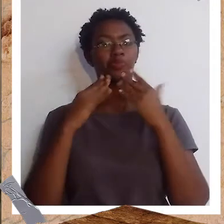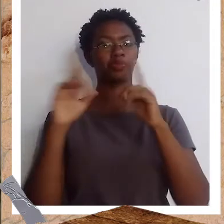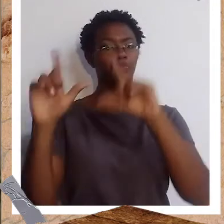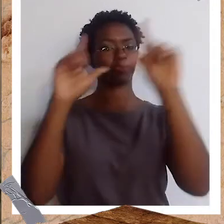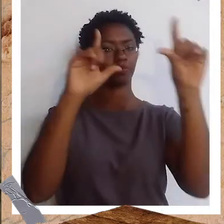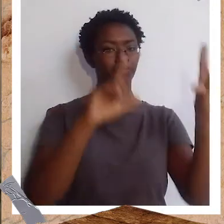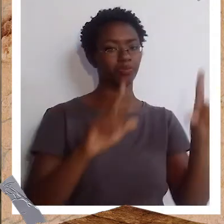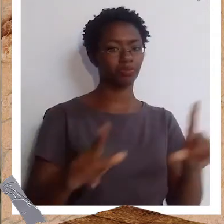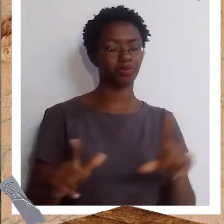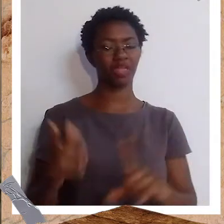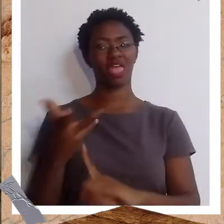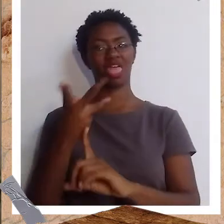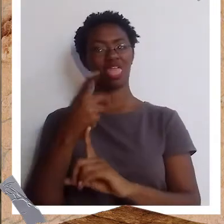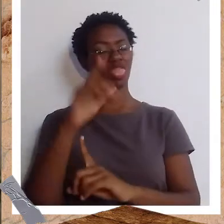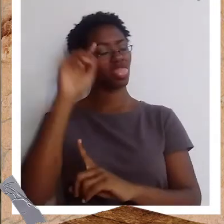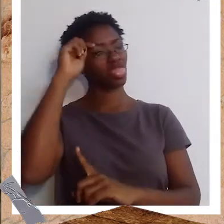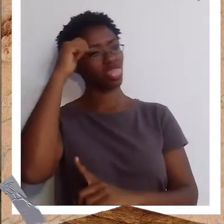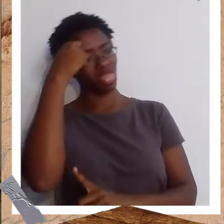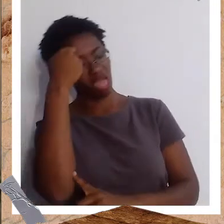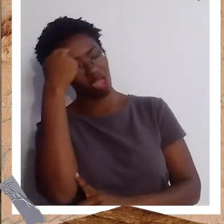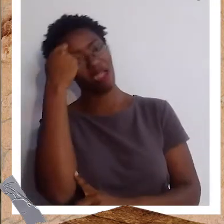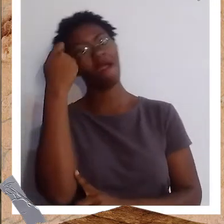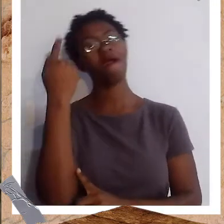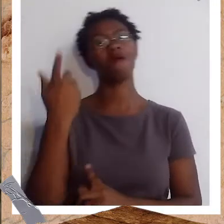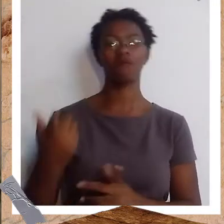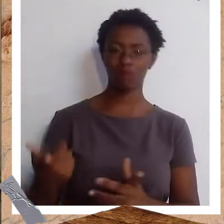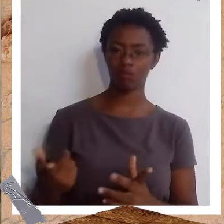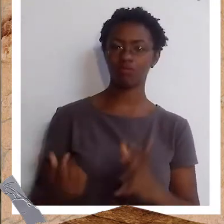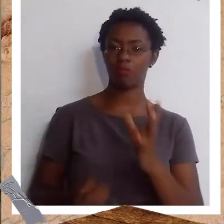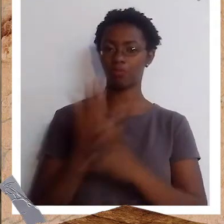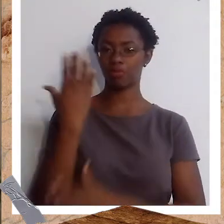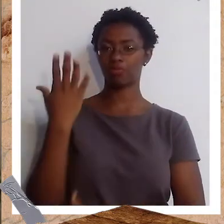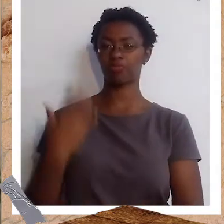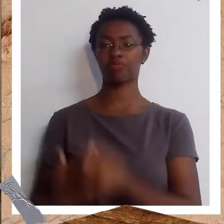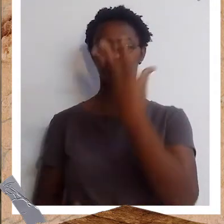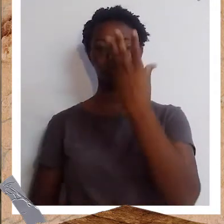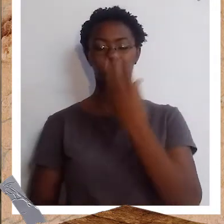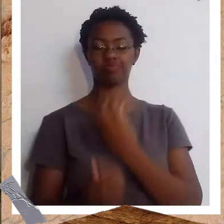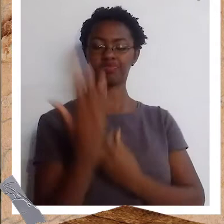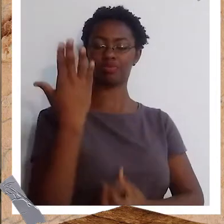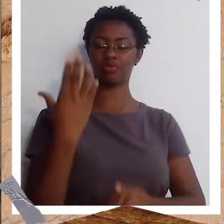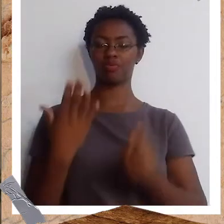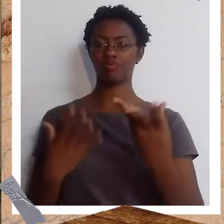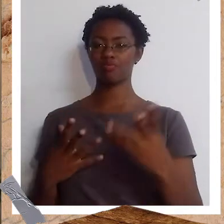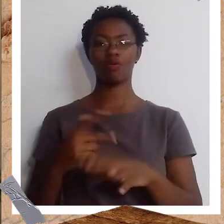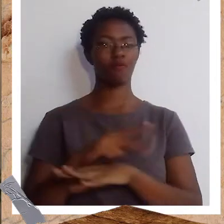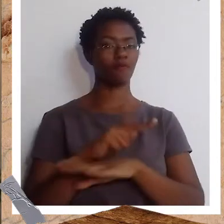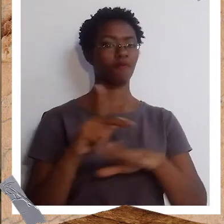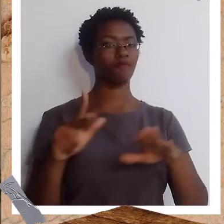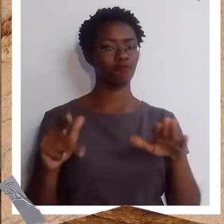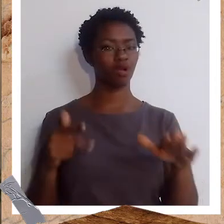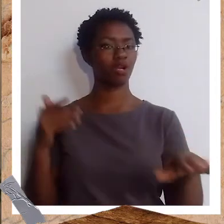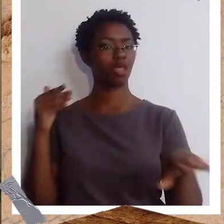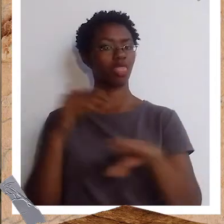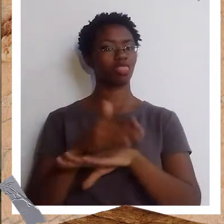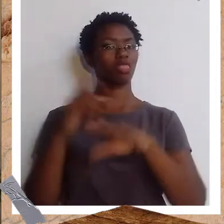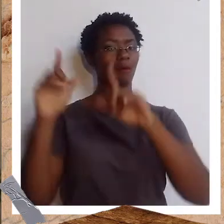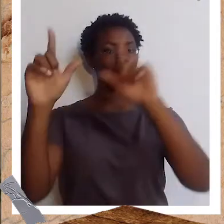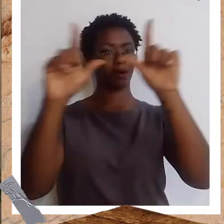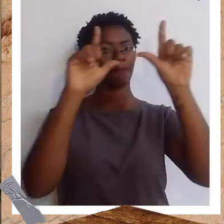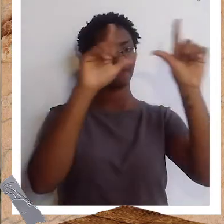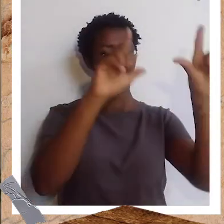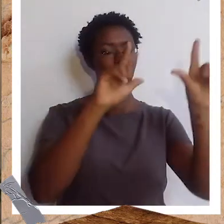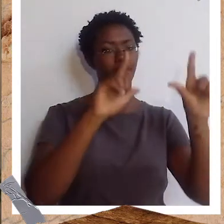artistas negros e negras aparecendo, muitos entrando, né, com obras